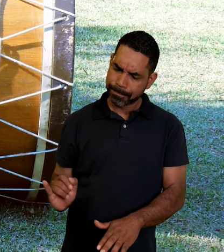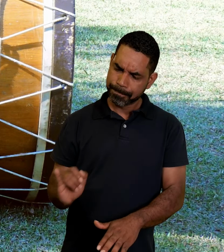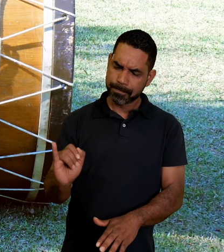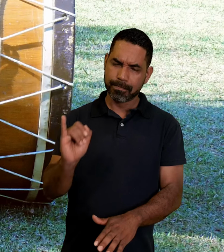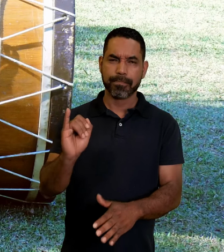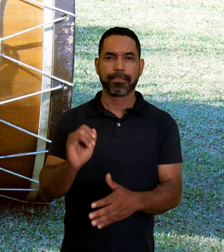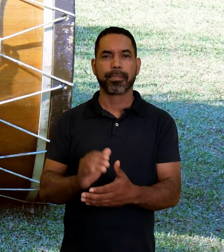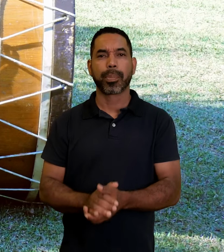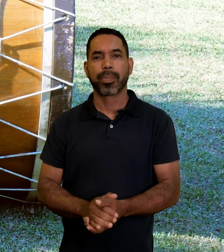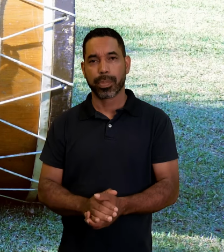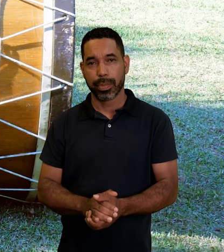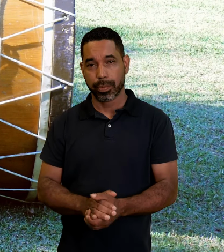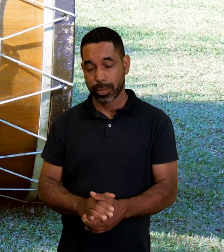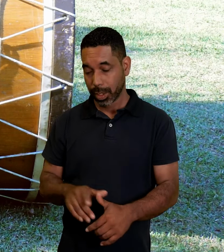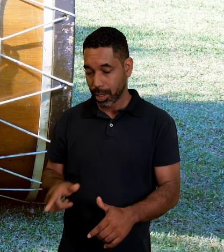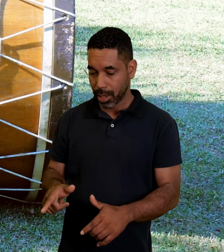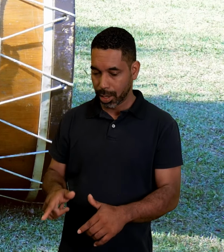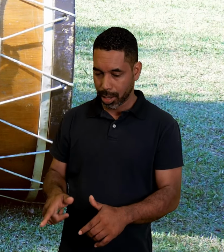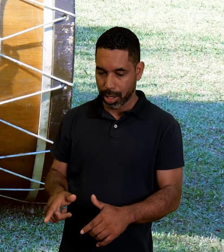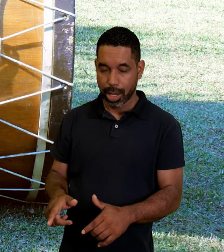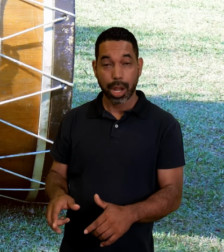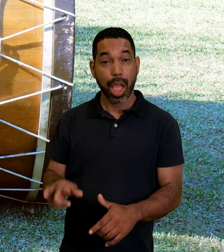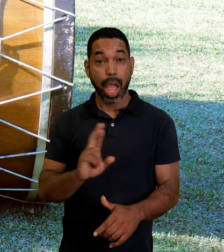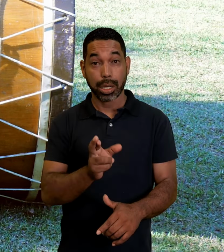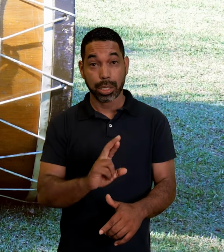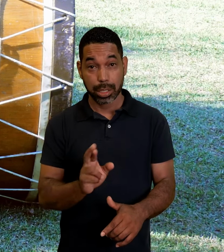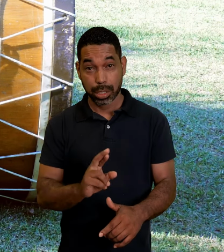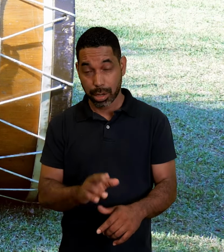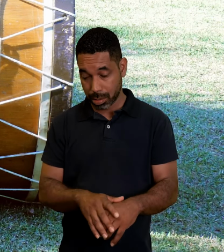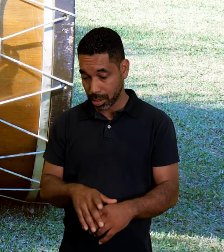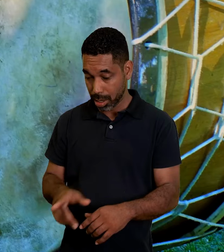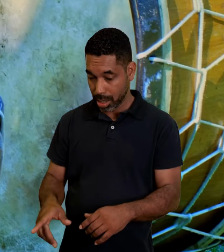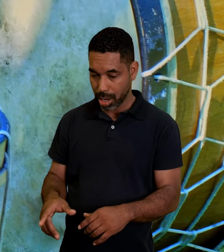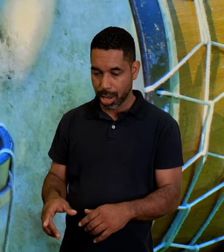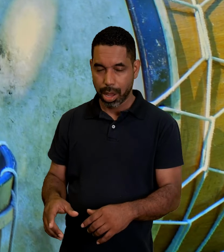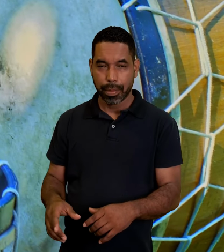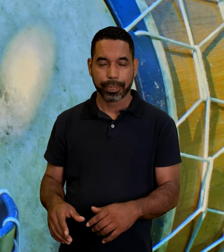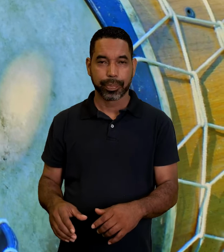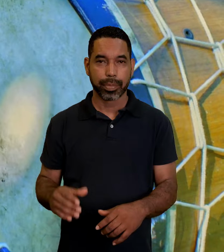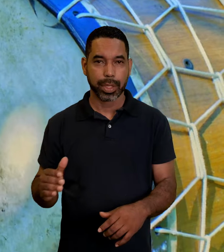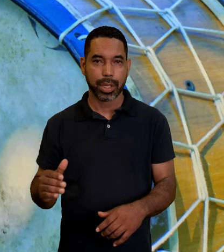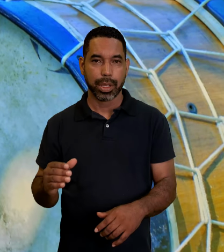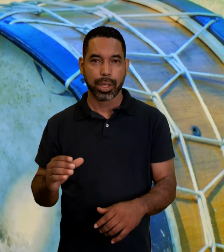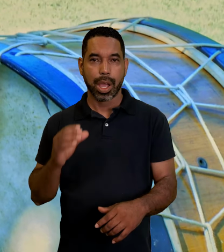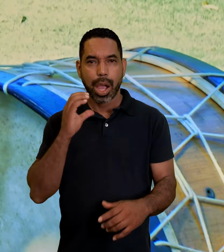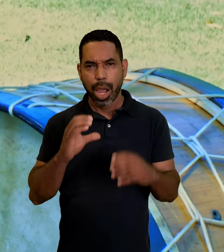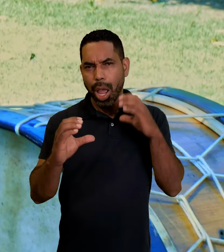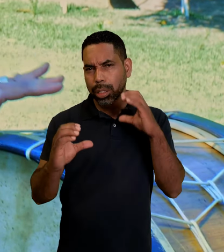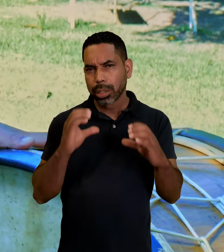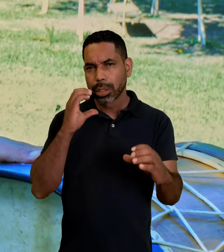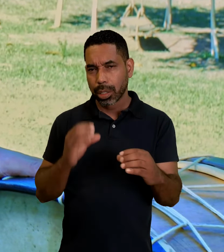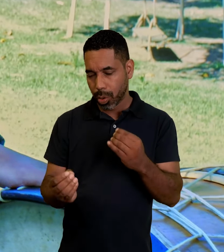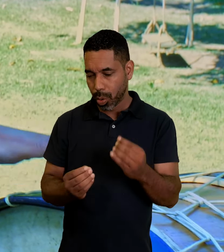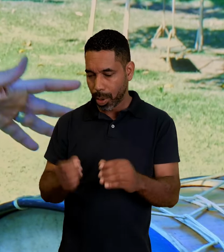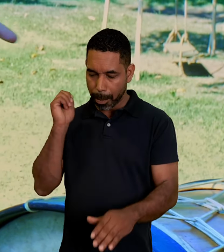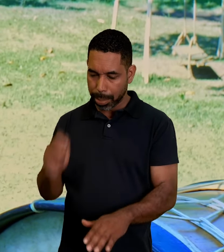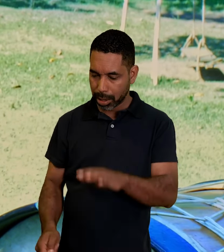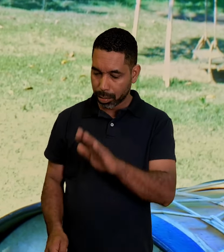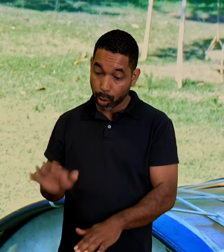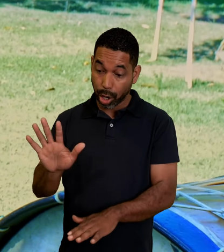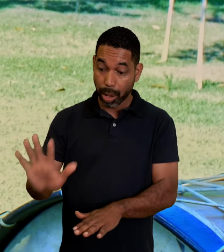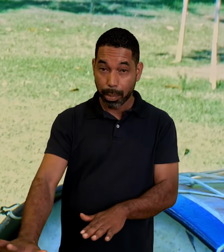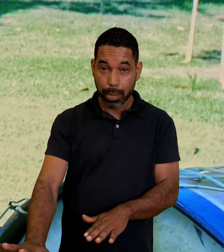referencial da manifestação, né? Tudo acontece em volta dele. Se eu quero cantar, por exemplo, eu tenho que levantar a mão, encostar